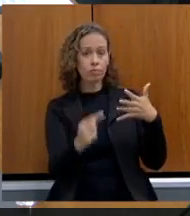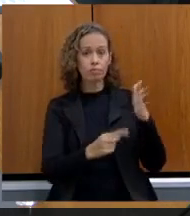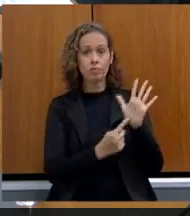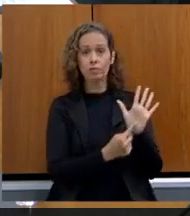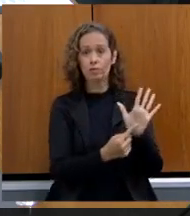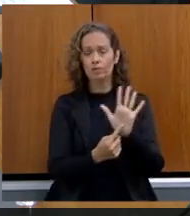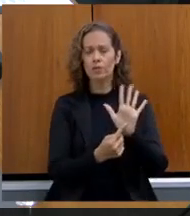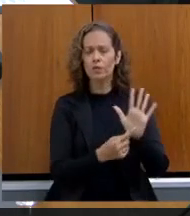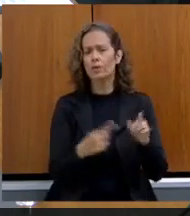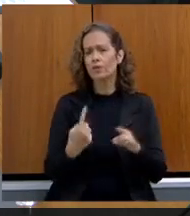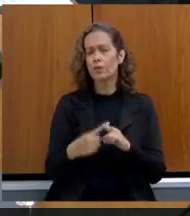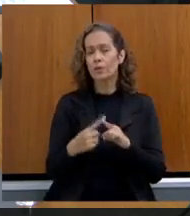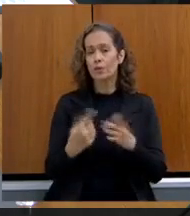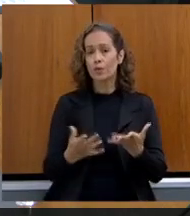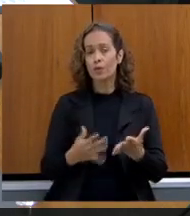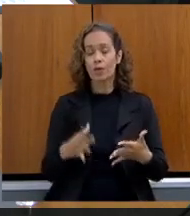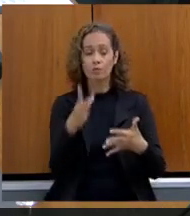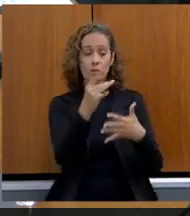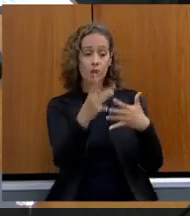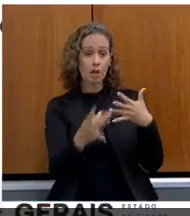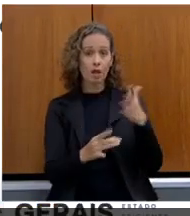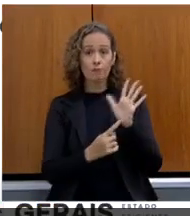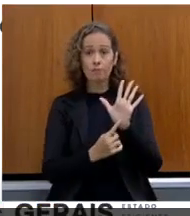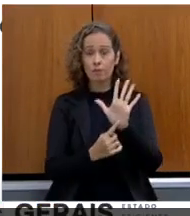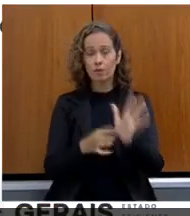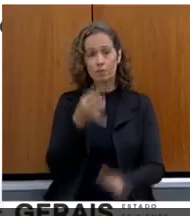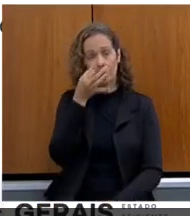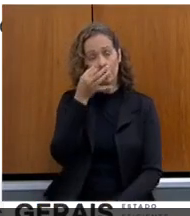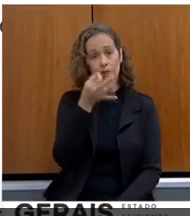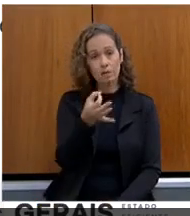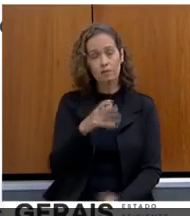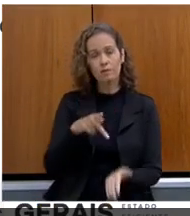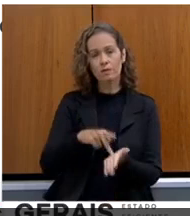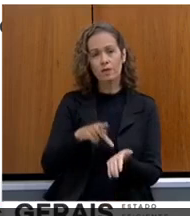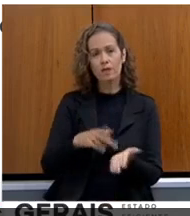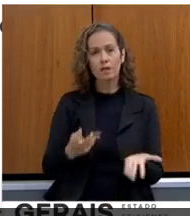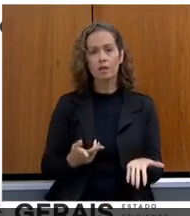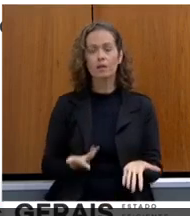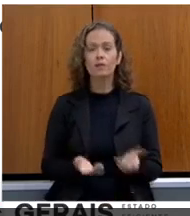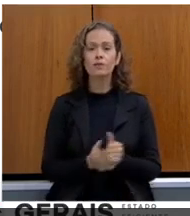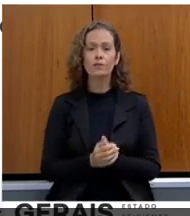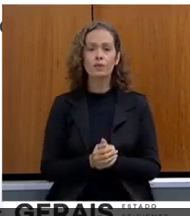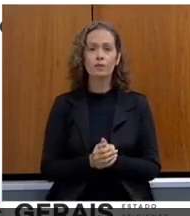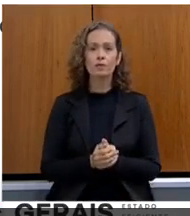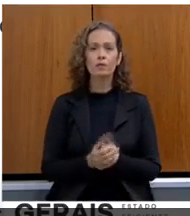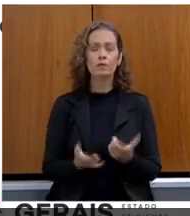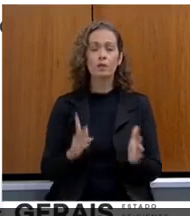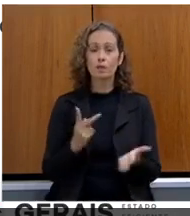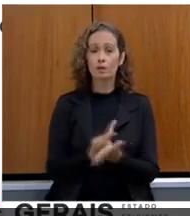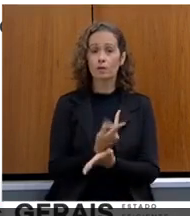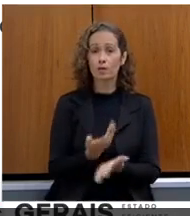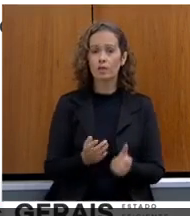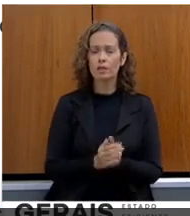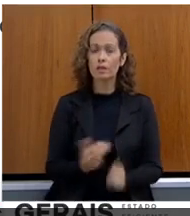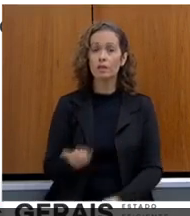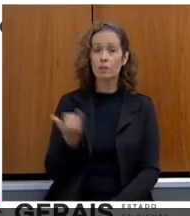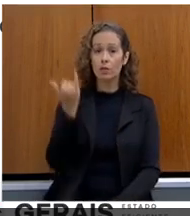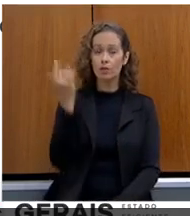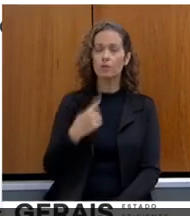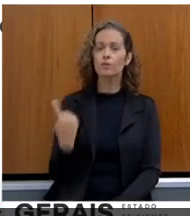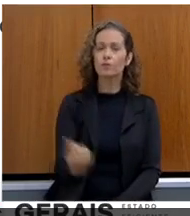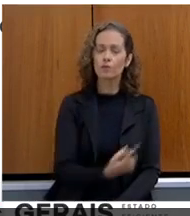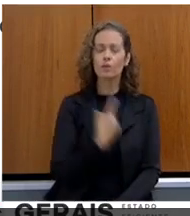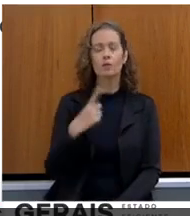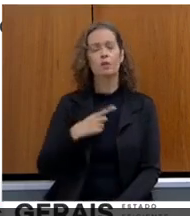destacado porque traz um detalhe uma atenção realmente a realidade da situação é muito importante que nós tenhamos essas